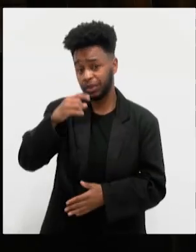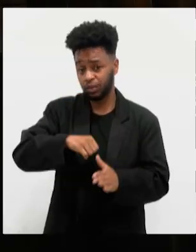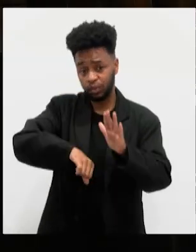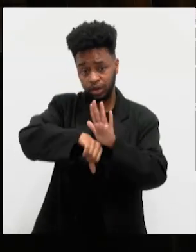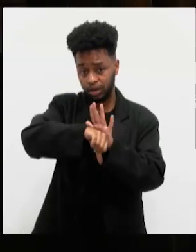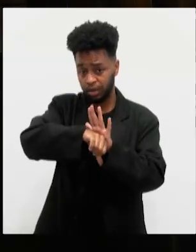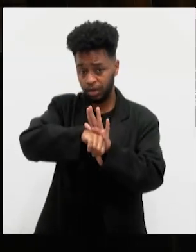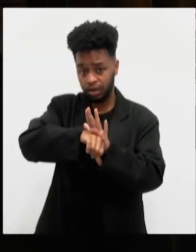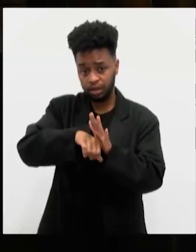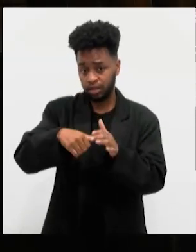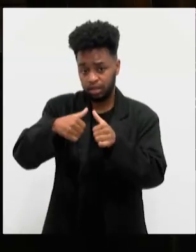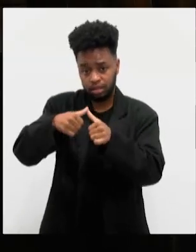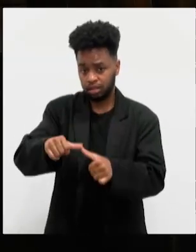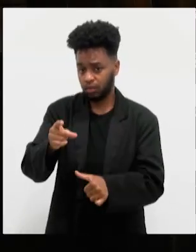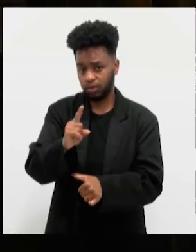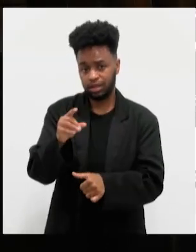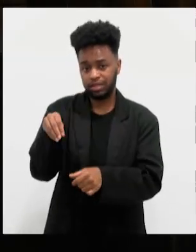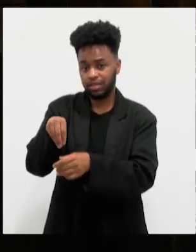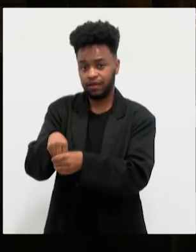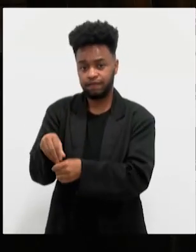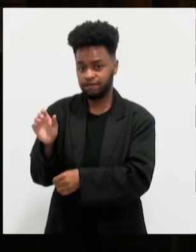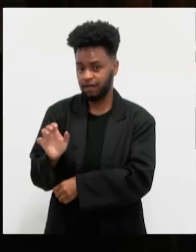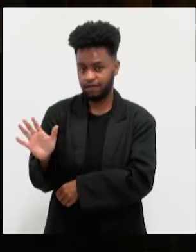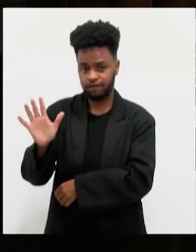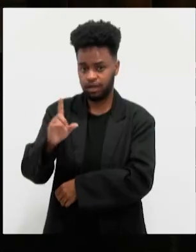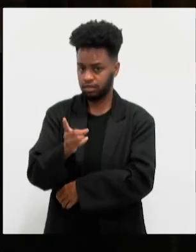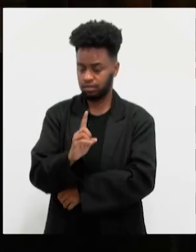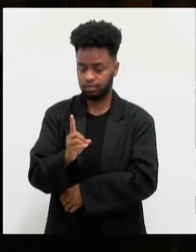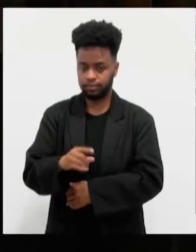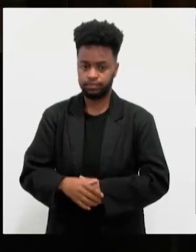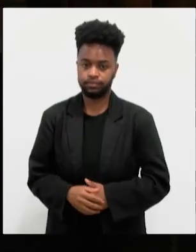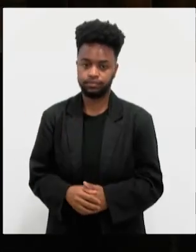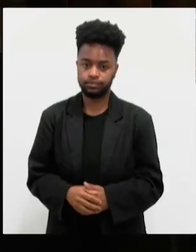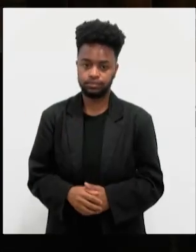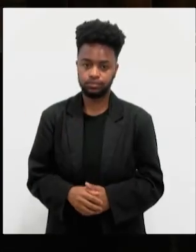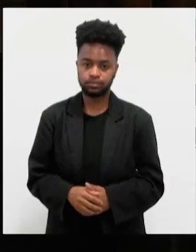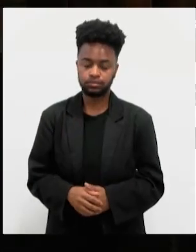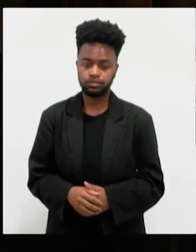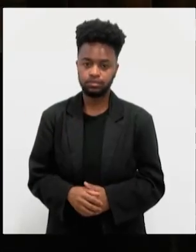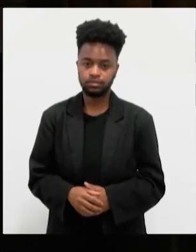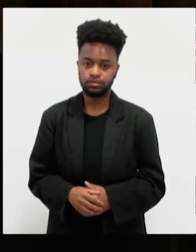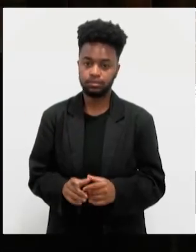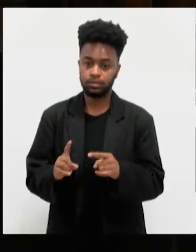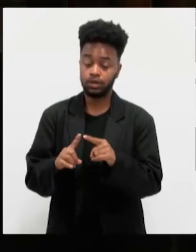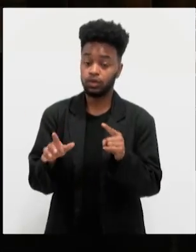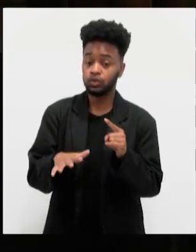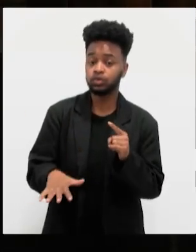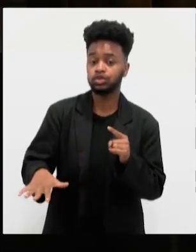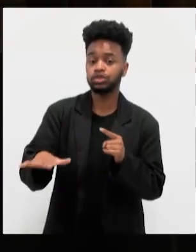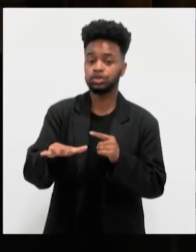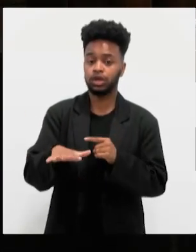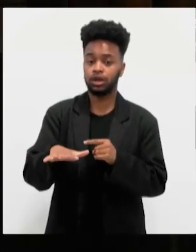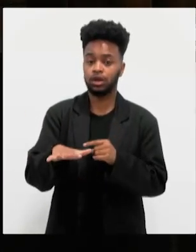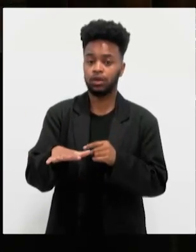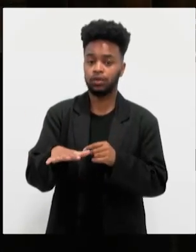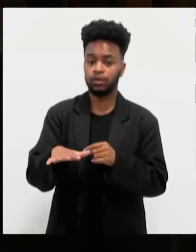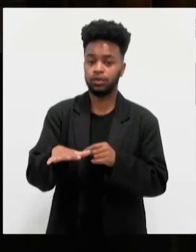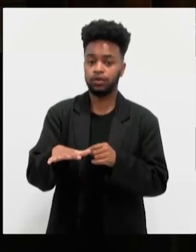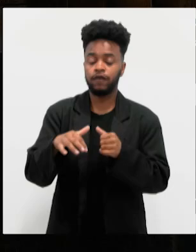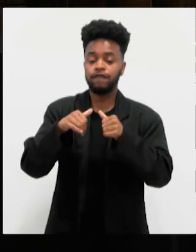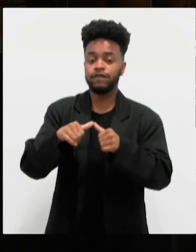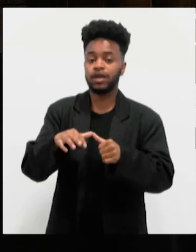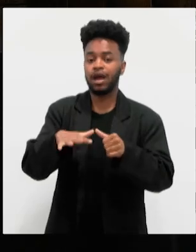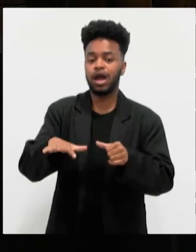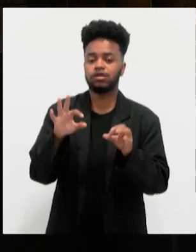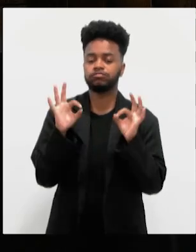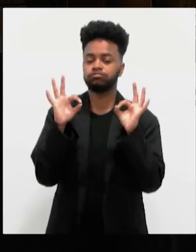estão escondidos em nenhuma das nossas comunidades. Em geral, estão nas áreas nobres